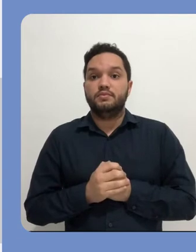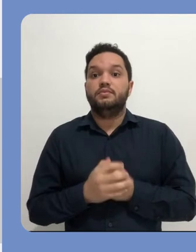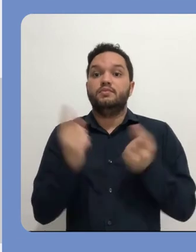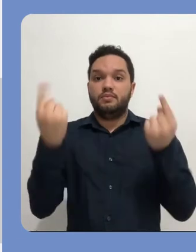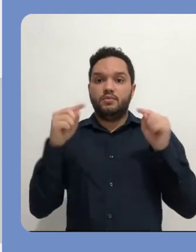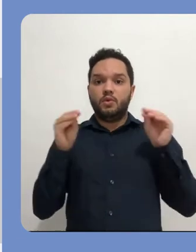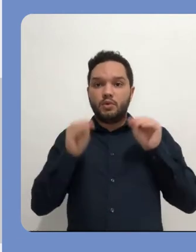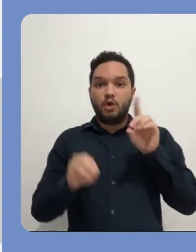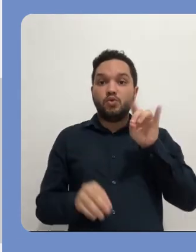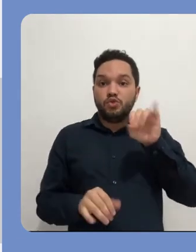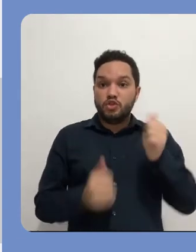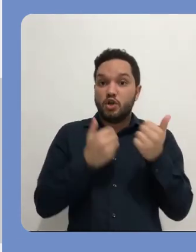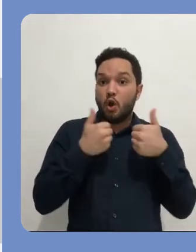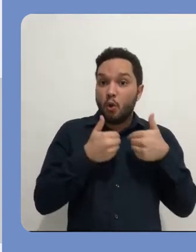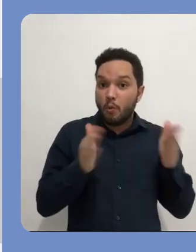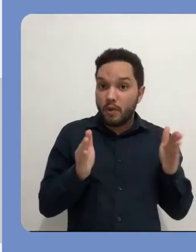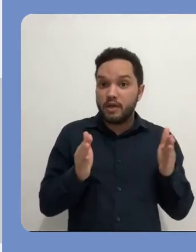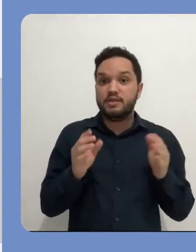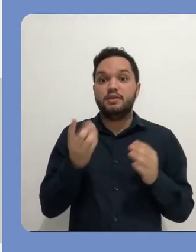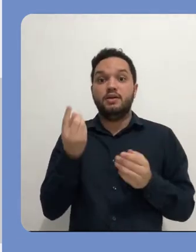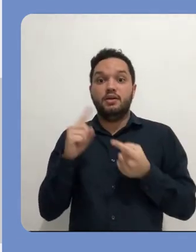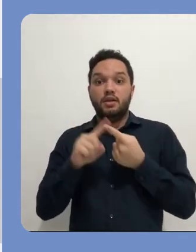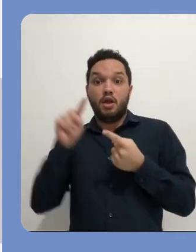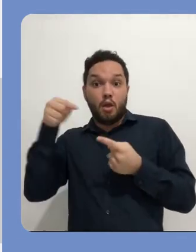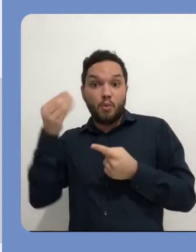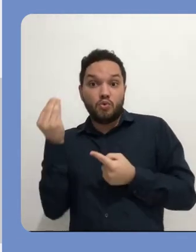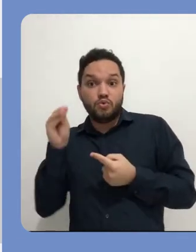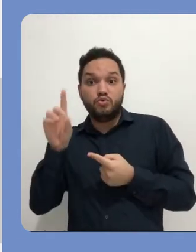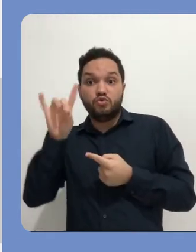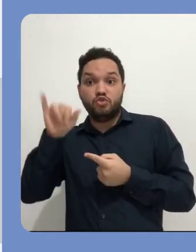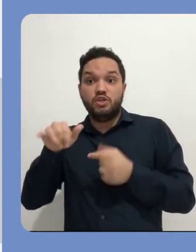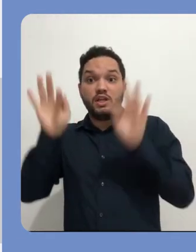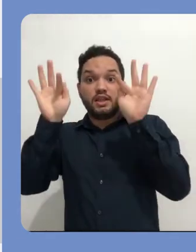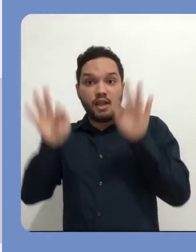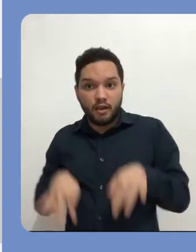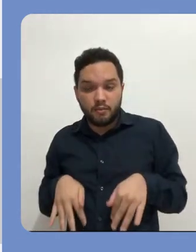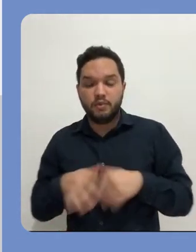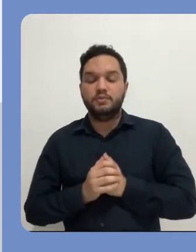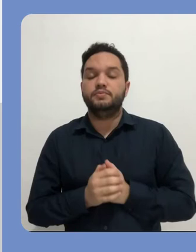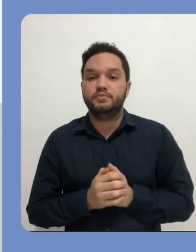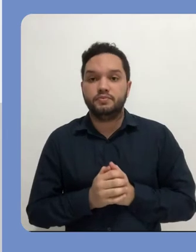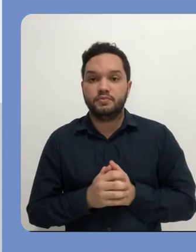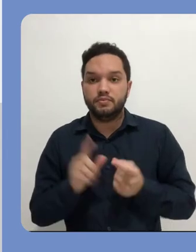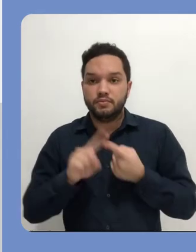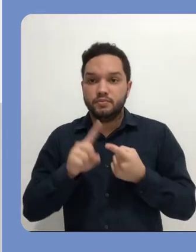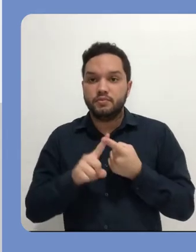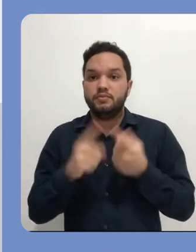evento. Você precisa definir a data de início e término dessa atividade.